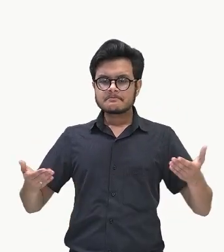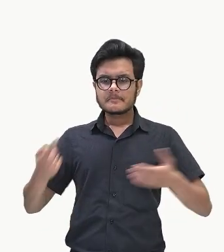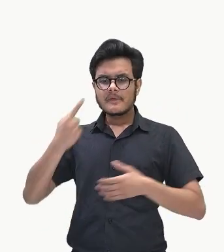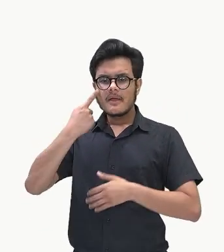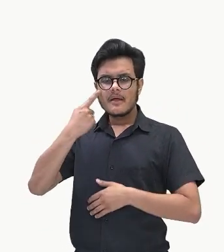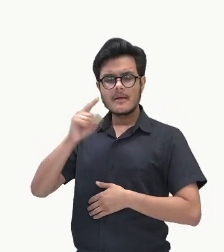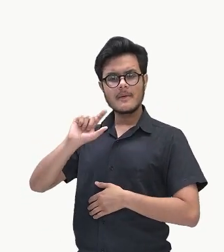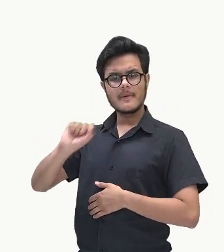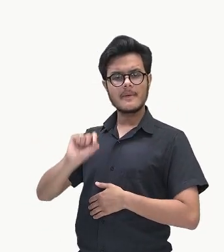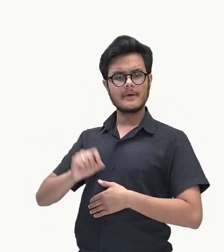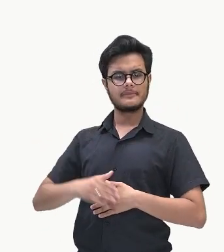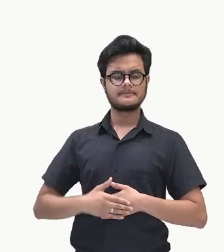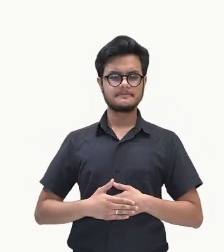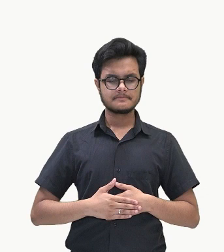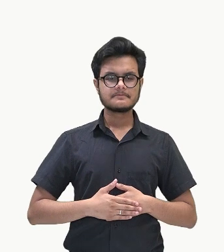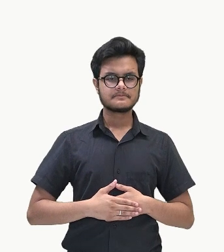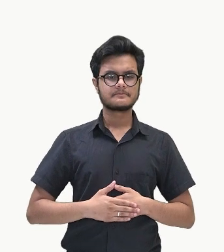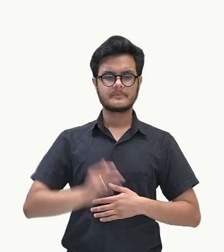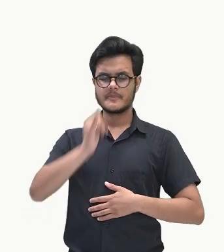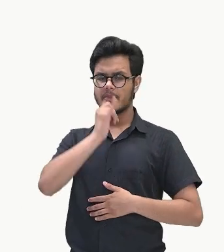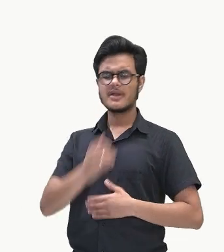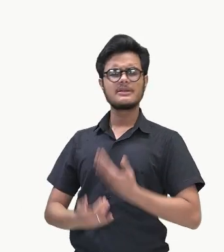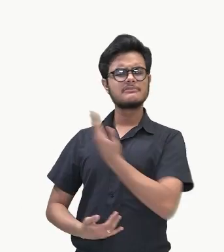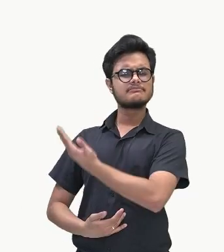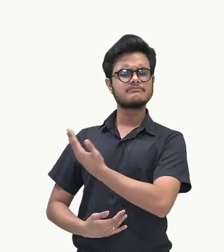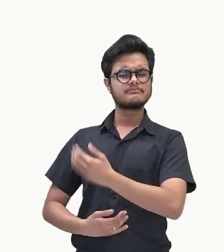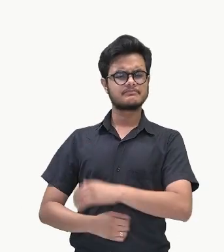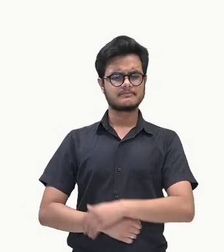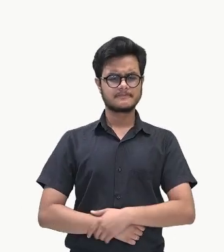observe esses próximos exemplos. Olha,